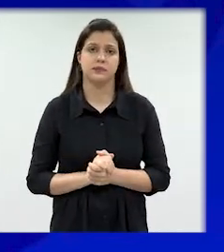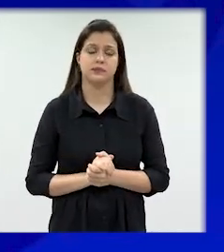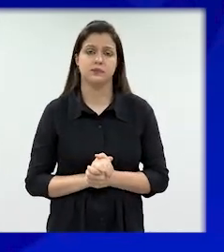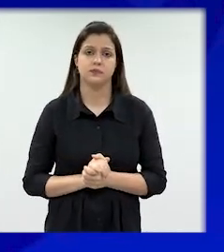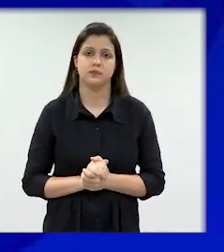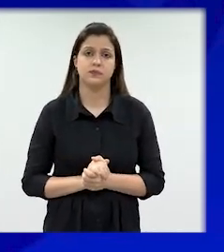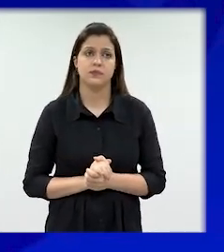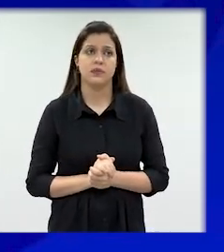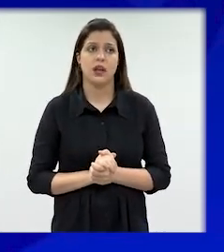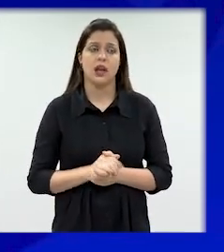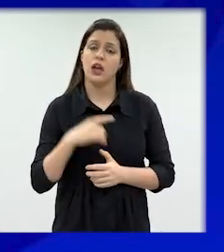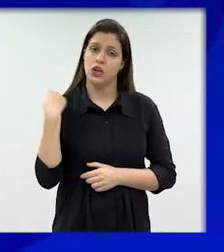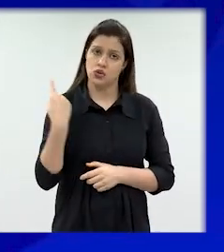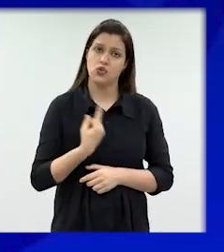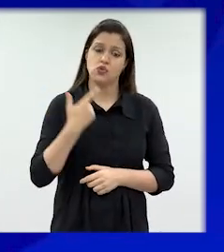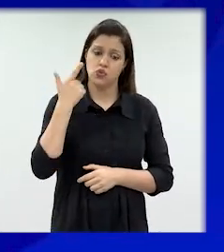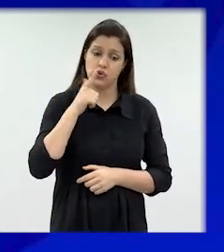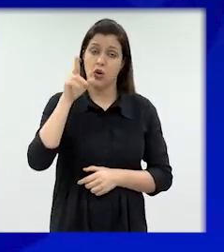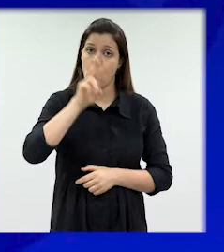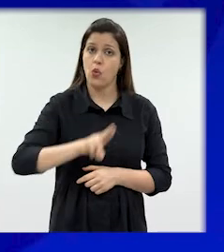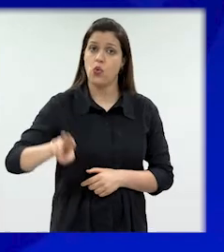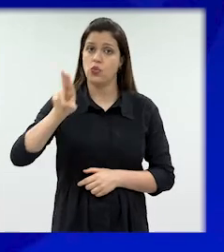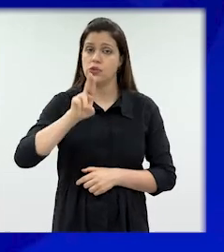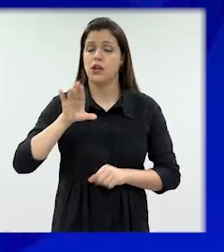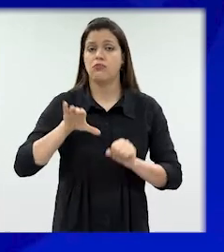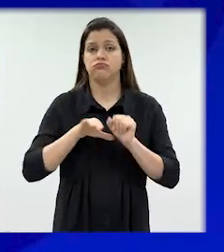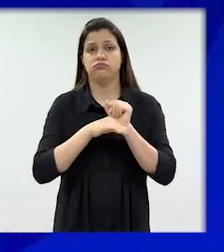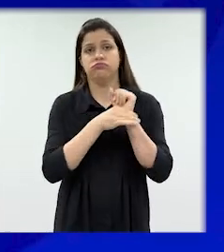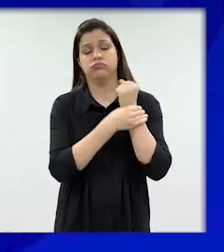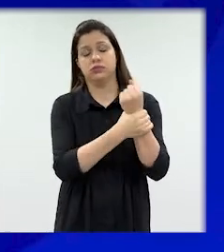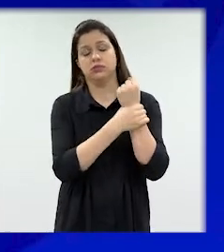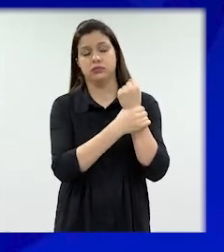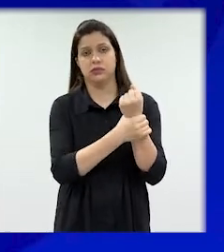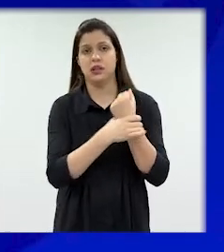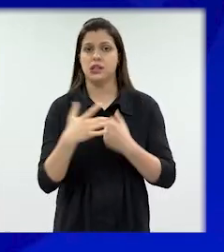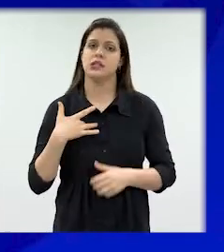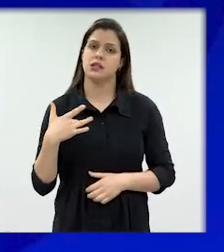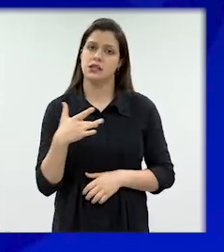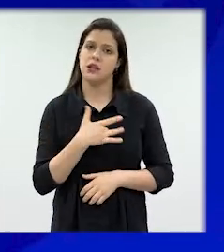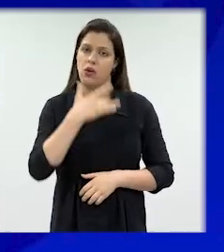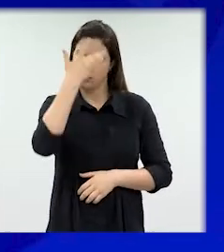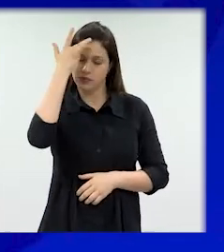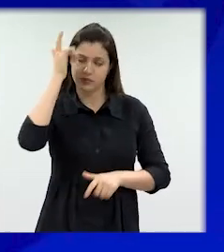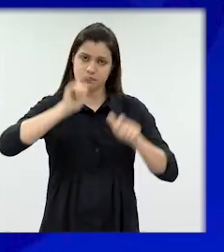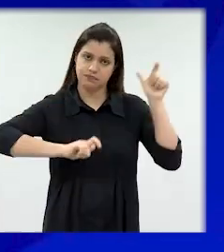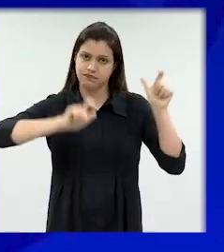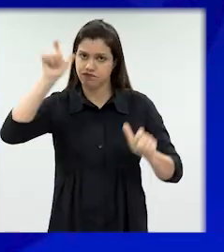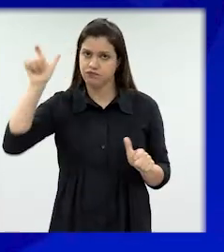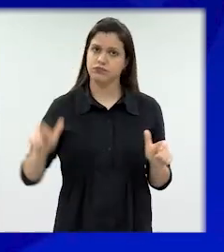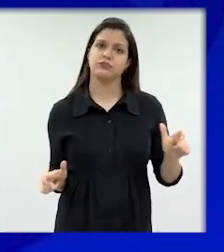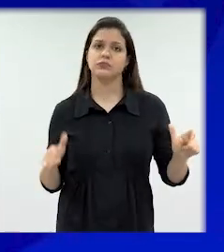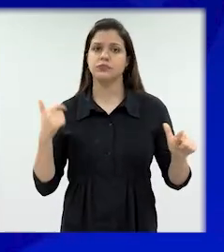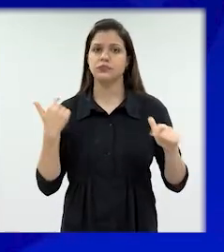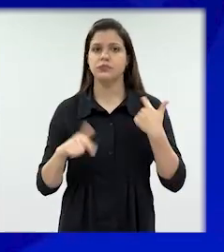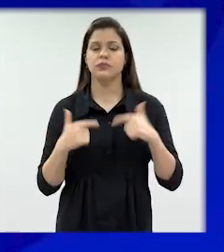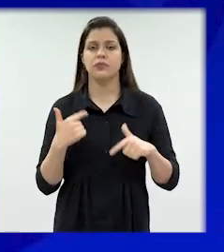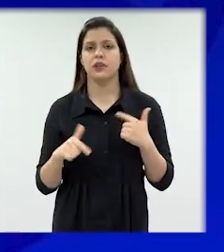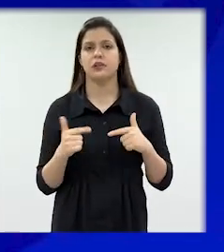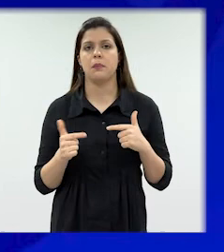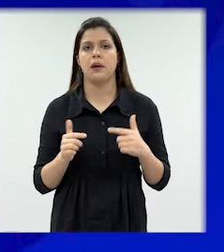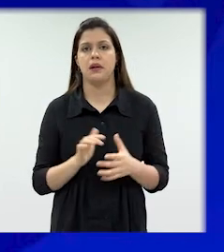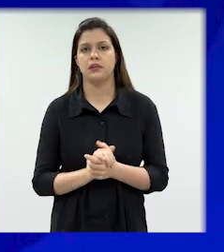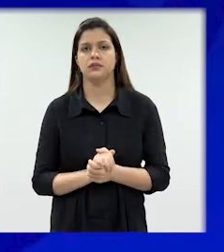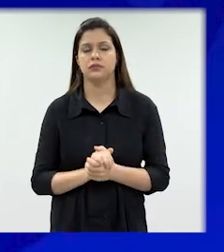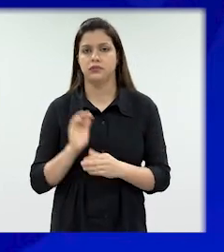sejam úteis à preservação da segurança e da saúde das pessoas que trabalham no